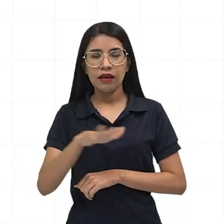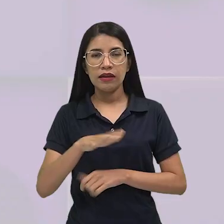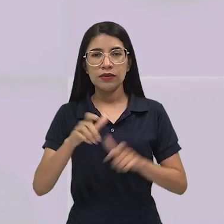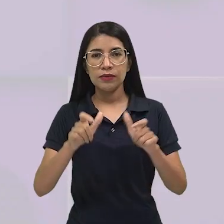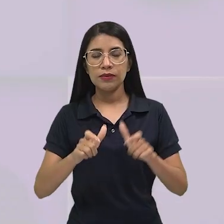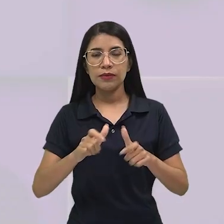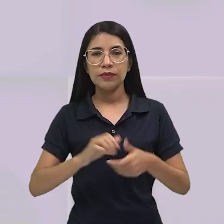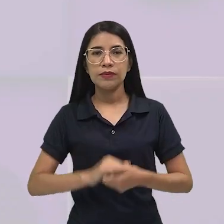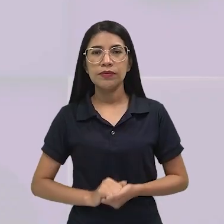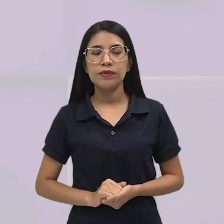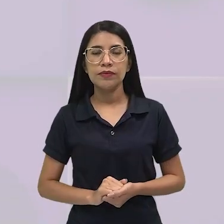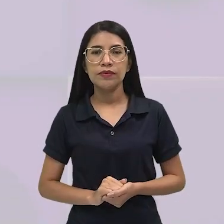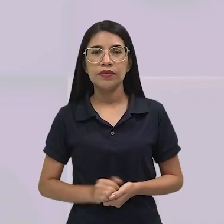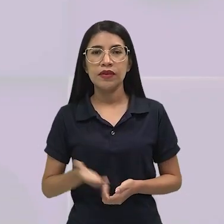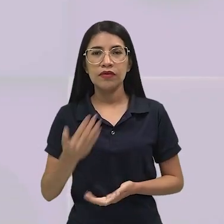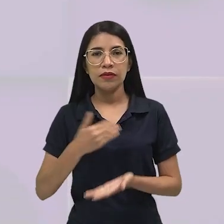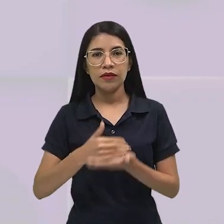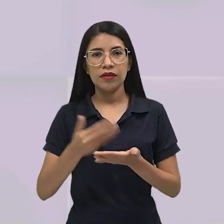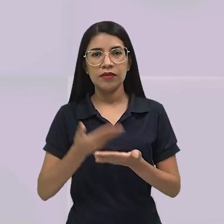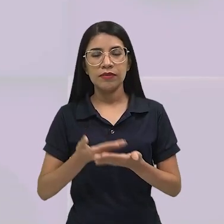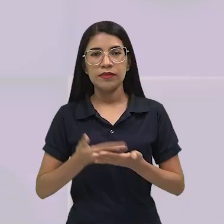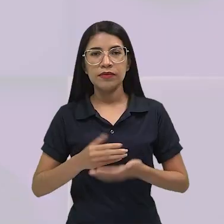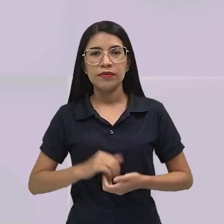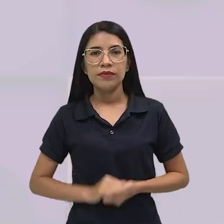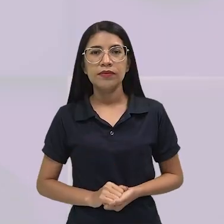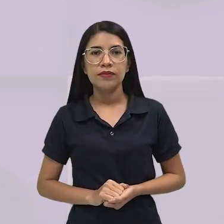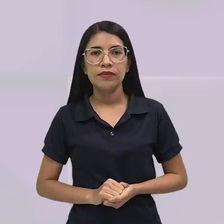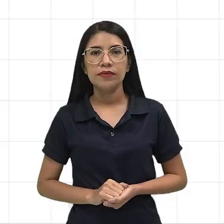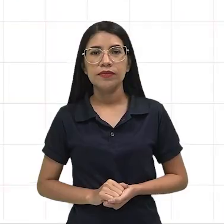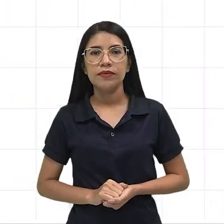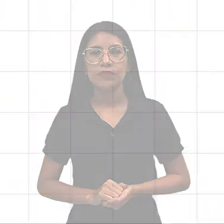terrenos. Vamos à nossa aula.